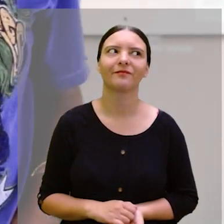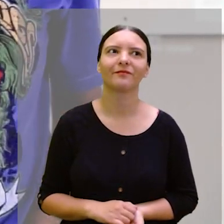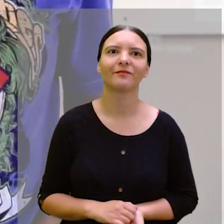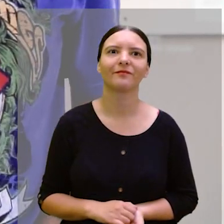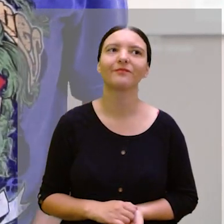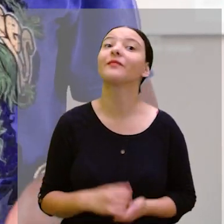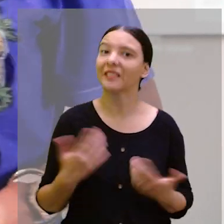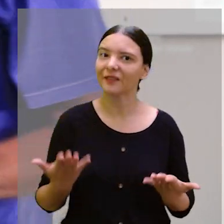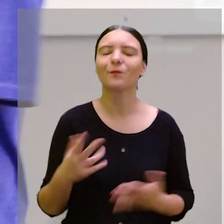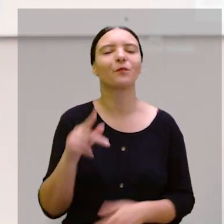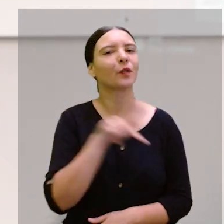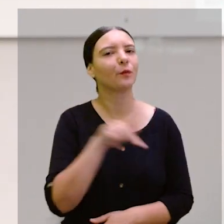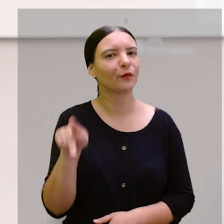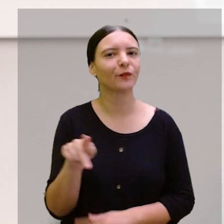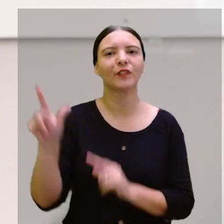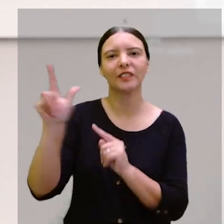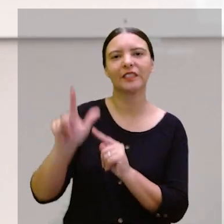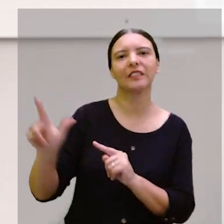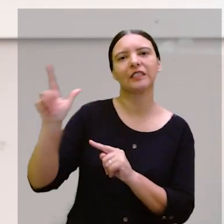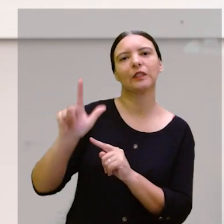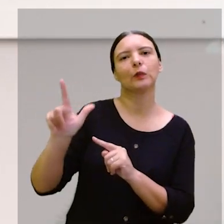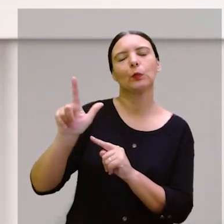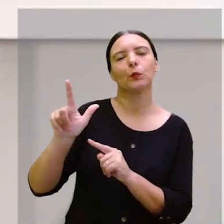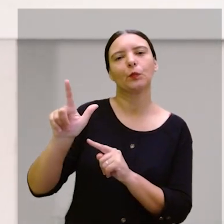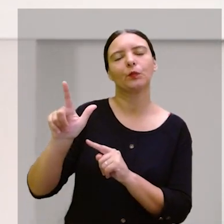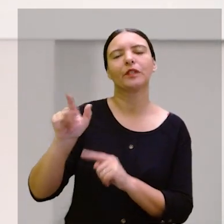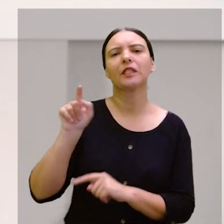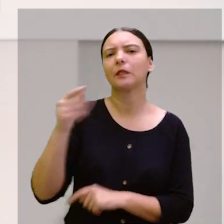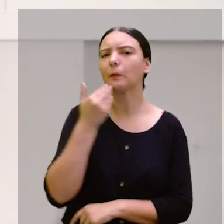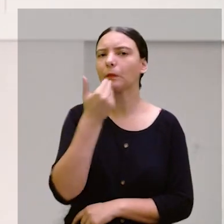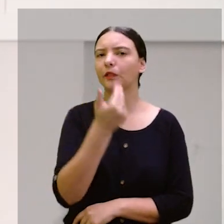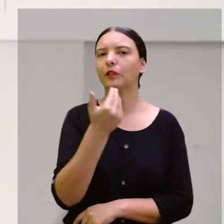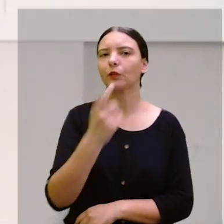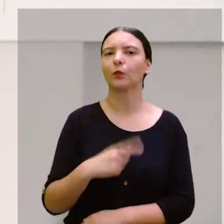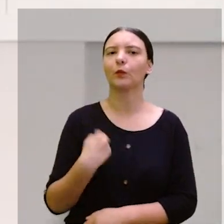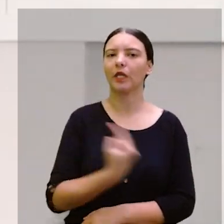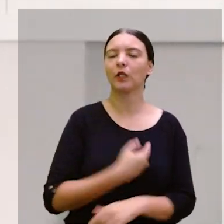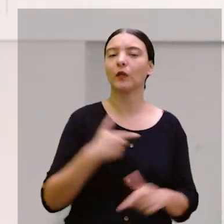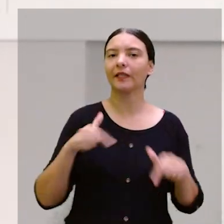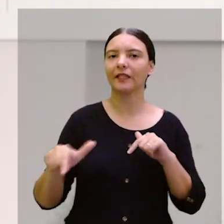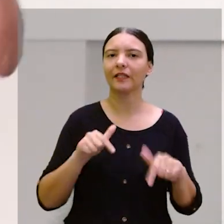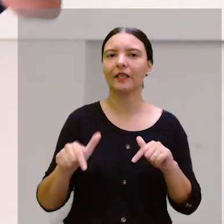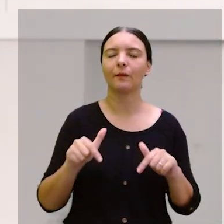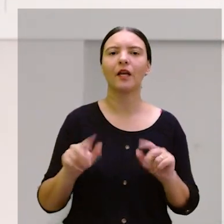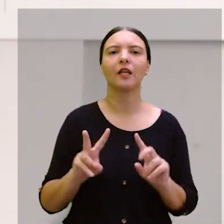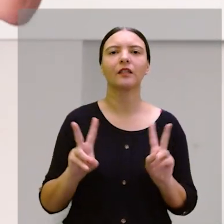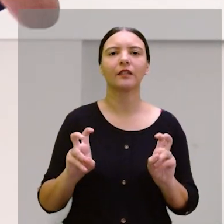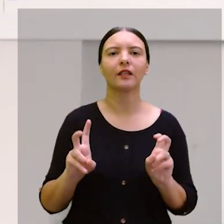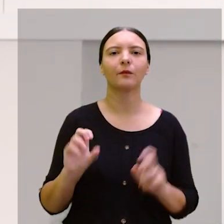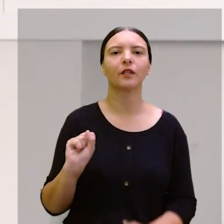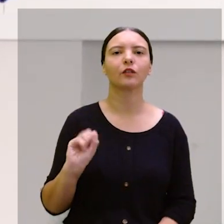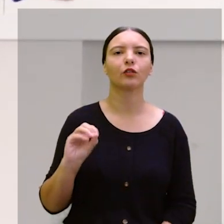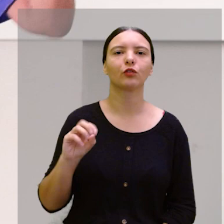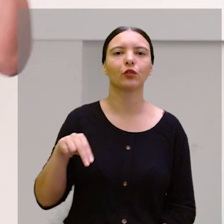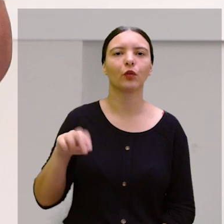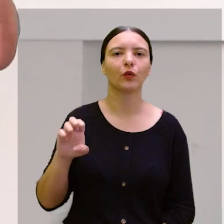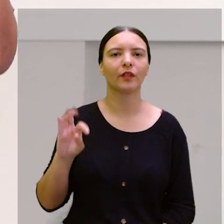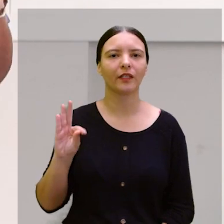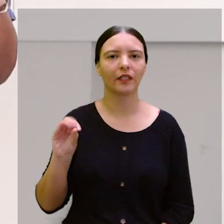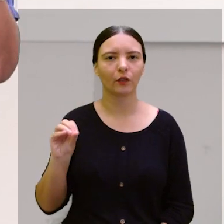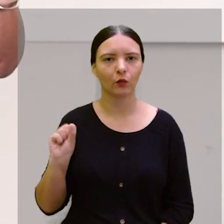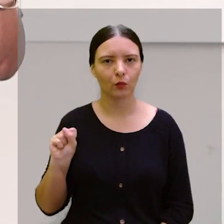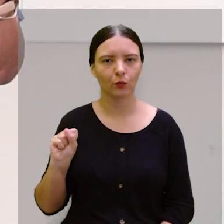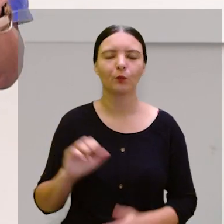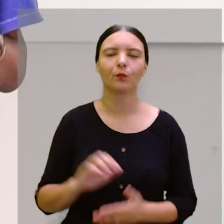um professor de literatura pediu a gente para fazer um trabalho sobre sonetos, que são poemas com determinado tipo